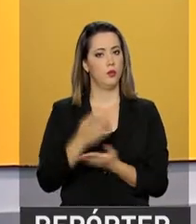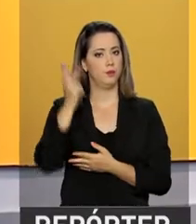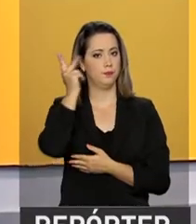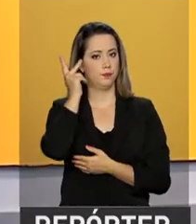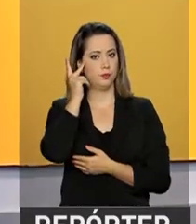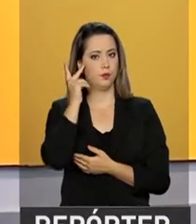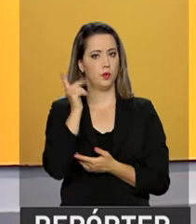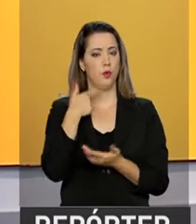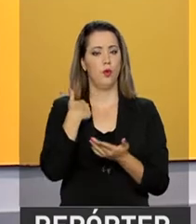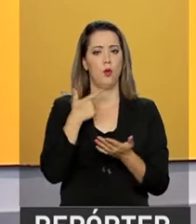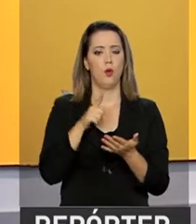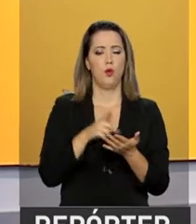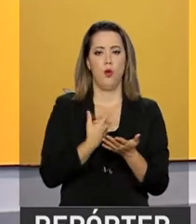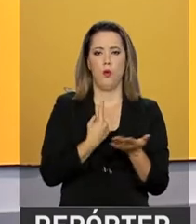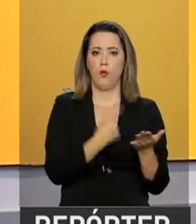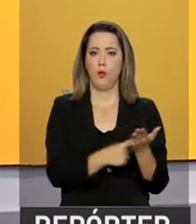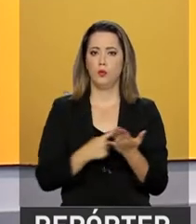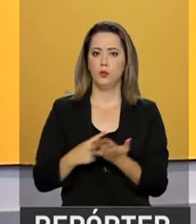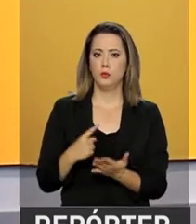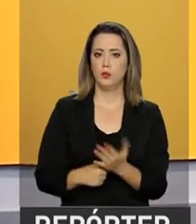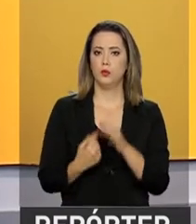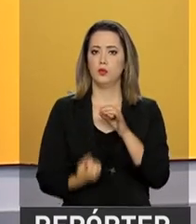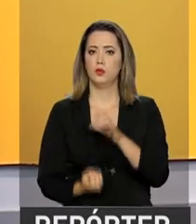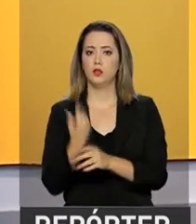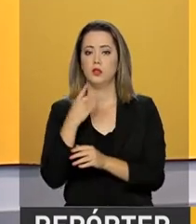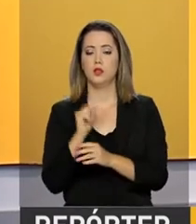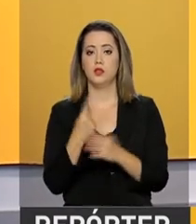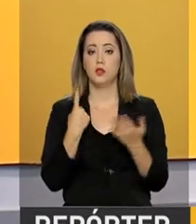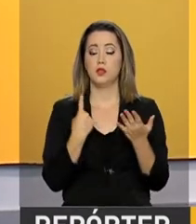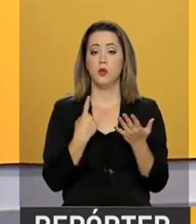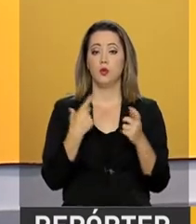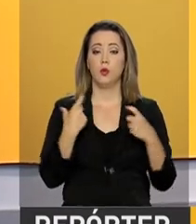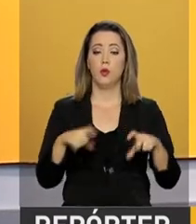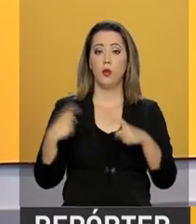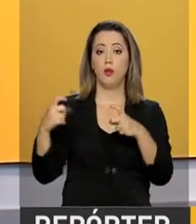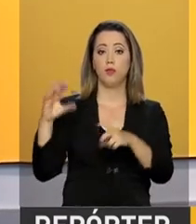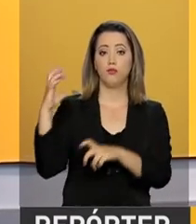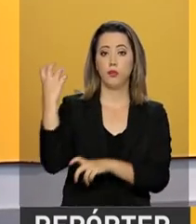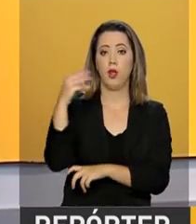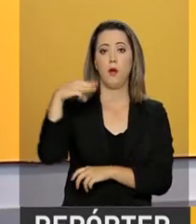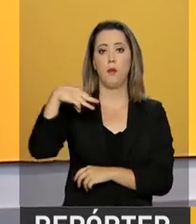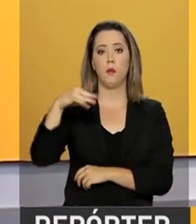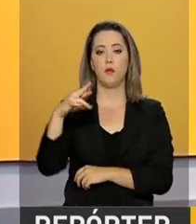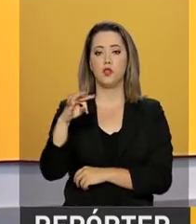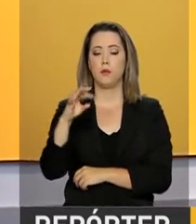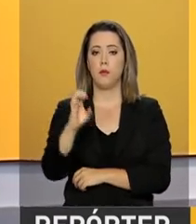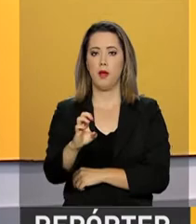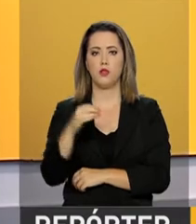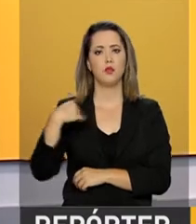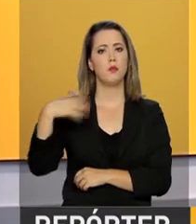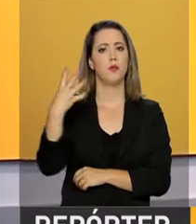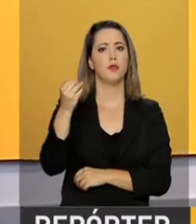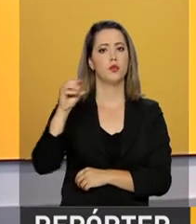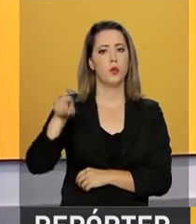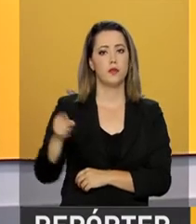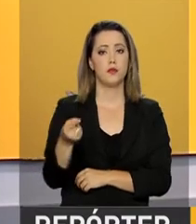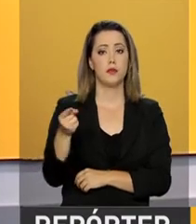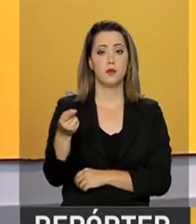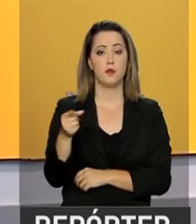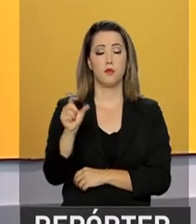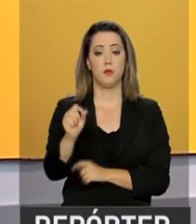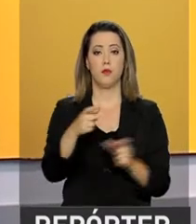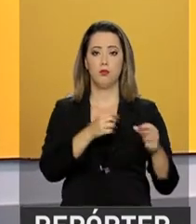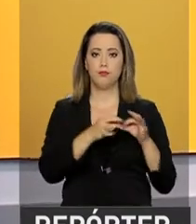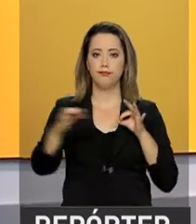são paulo um protocolo de intenções para a criação do parque campo de marte serão mais de 400 mil metros quadrados para o